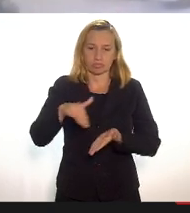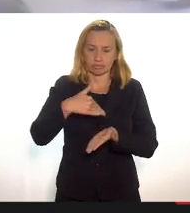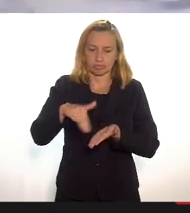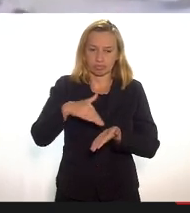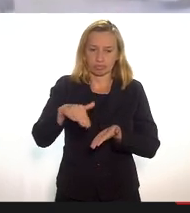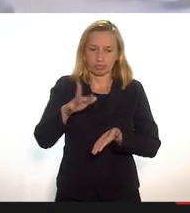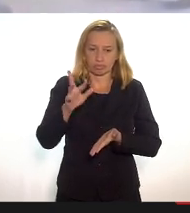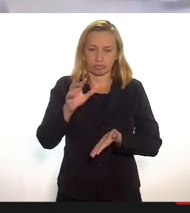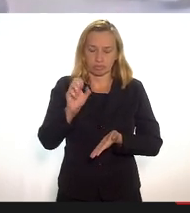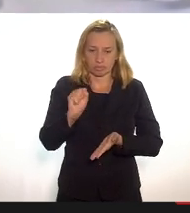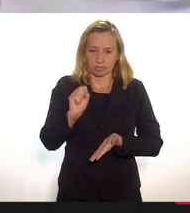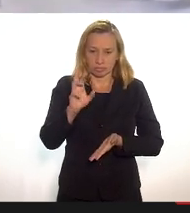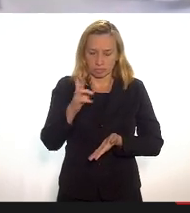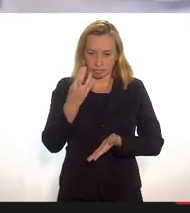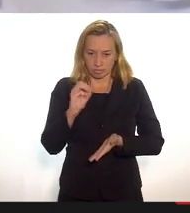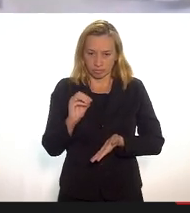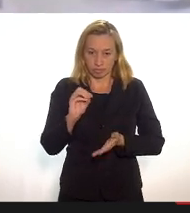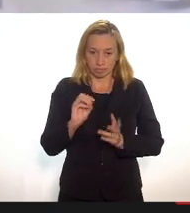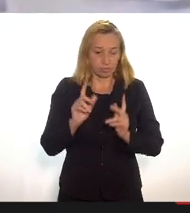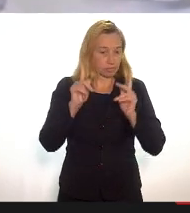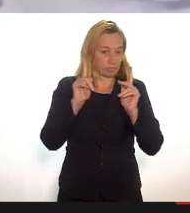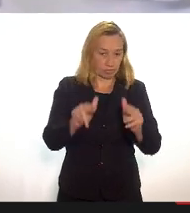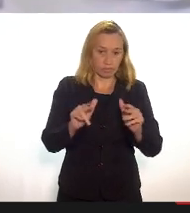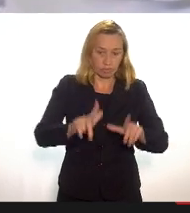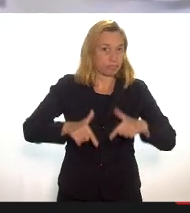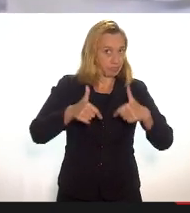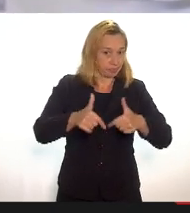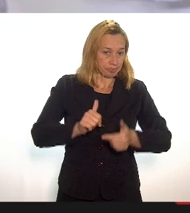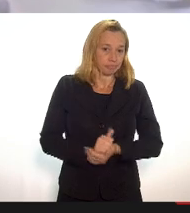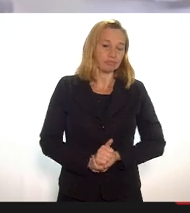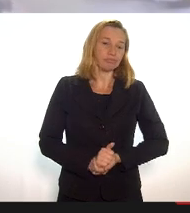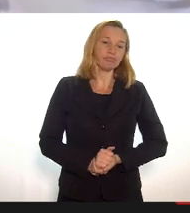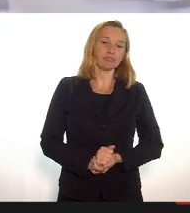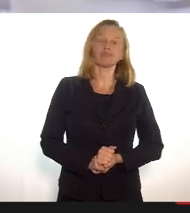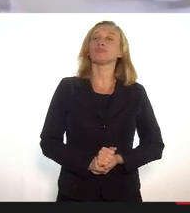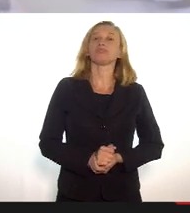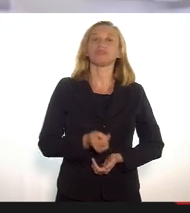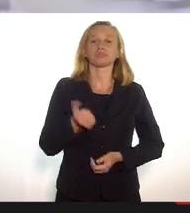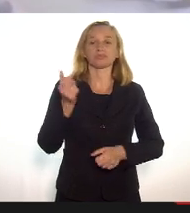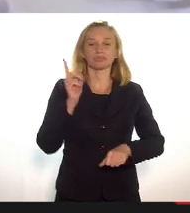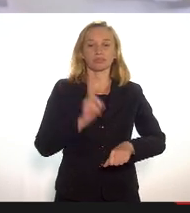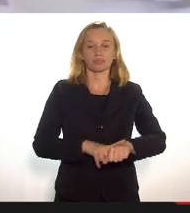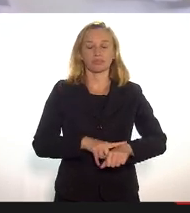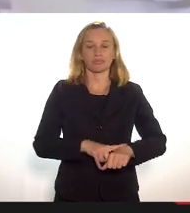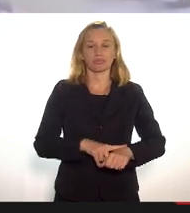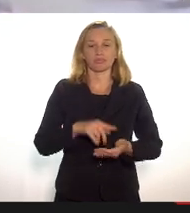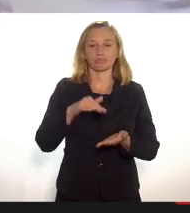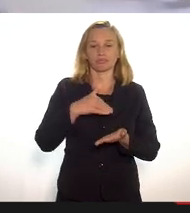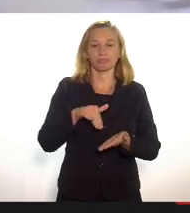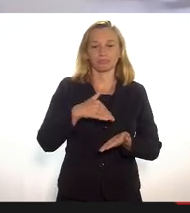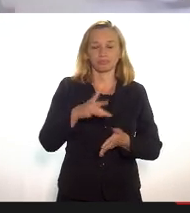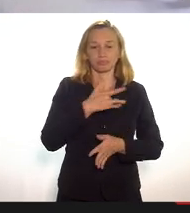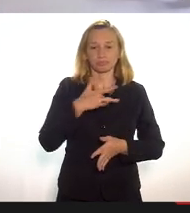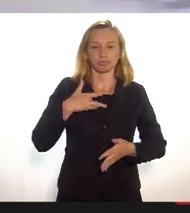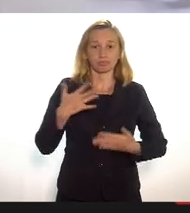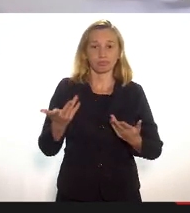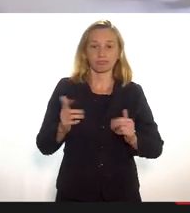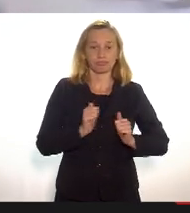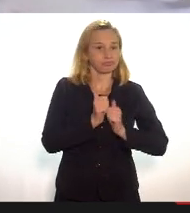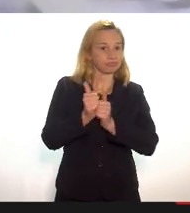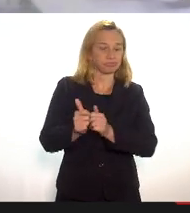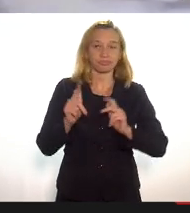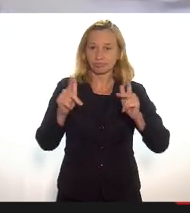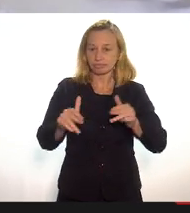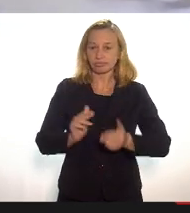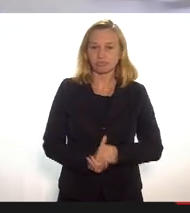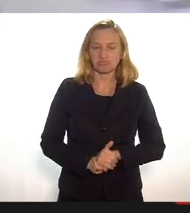que o Edson Santos, o secretário há pouco tempo, agiu também, o secretário de Saúde. É na mesma linha.